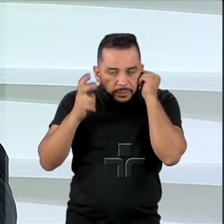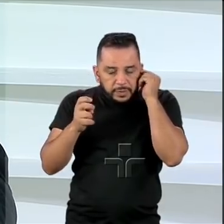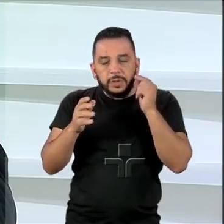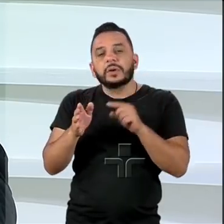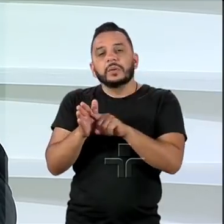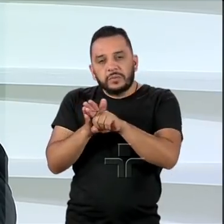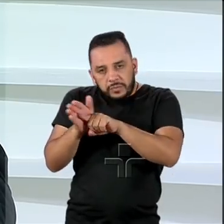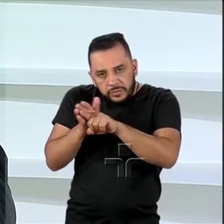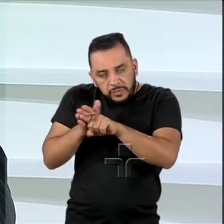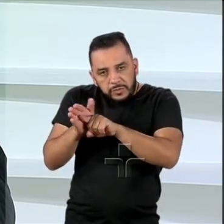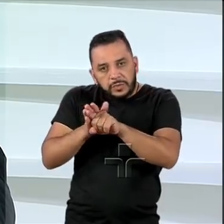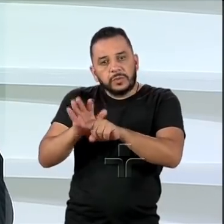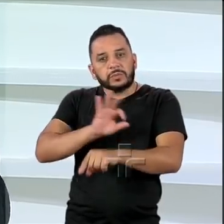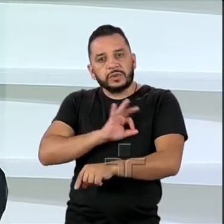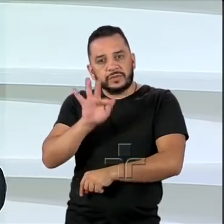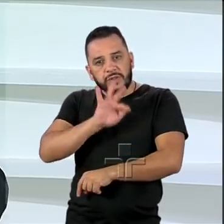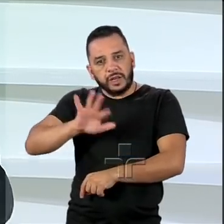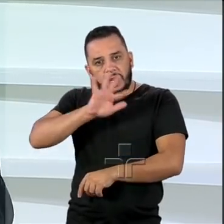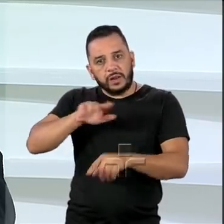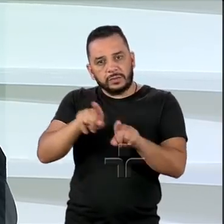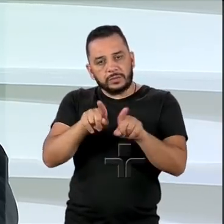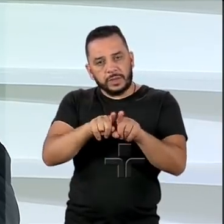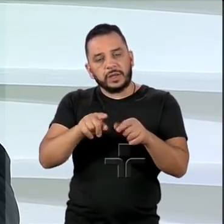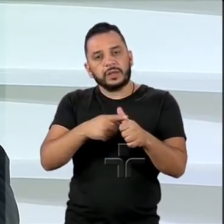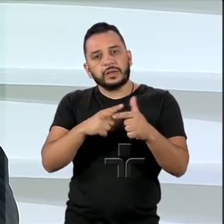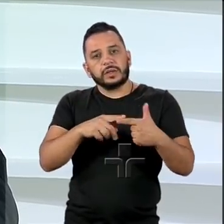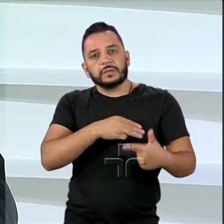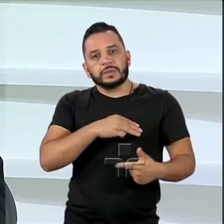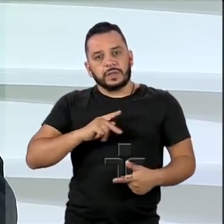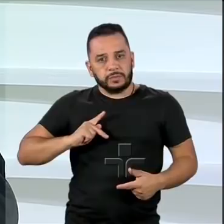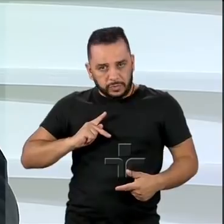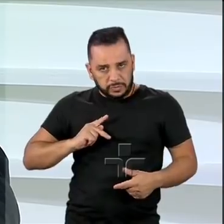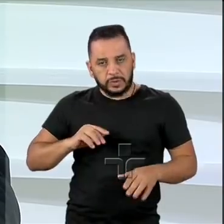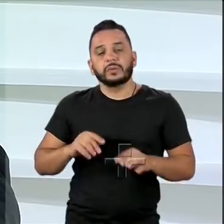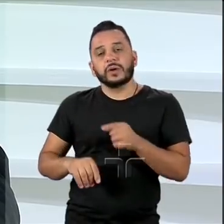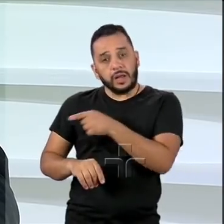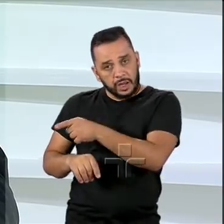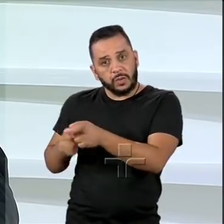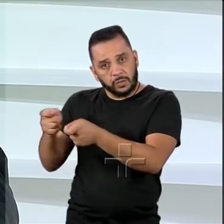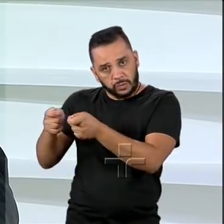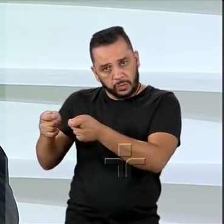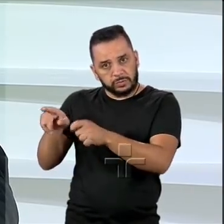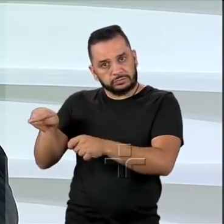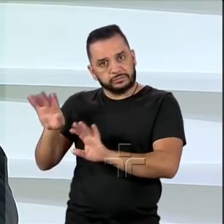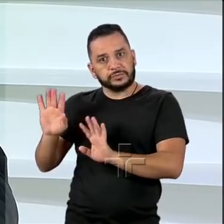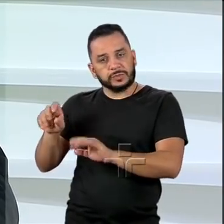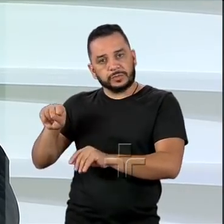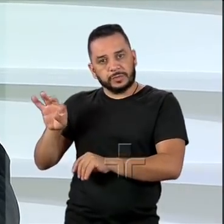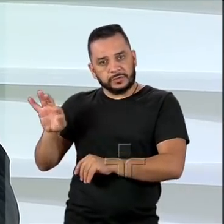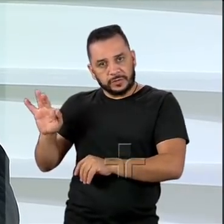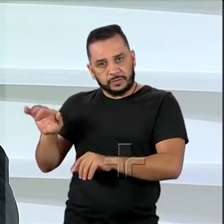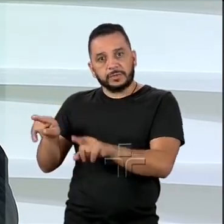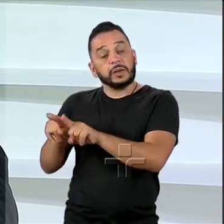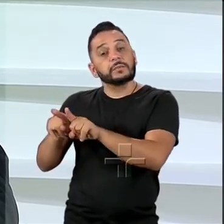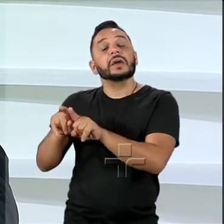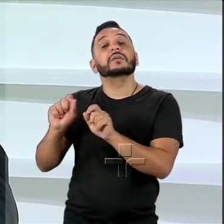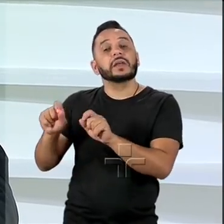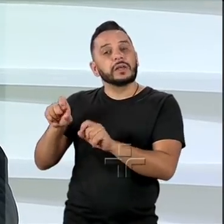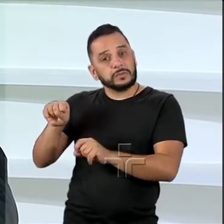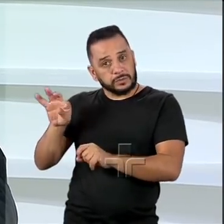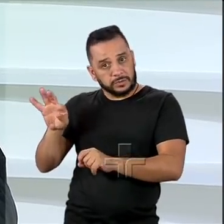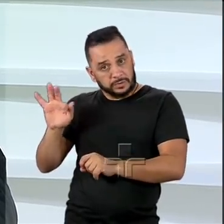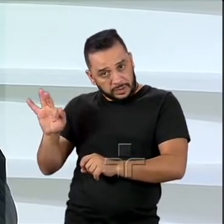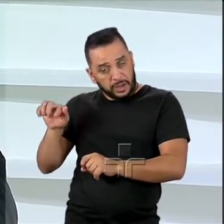pelo Ministério Público. Foi também o Supremo Tribunal Federal que regulou o uso de algemas, aí secundado pelo